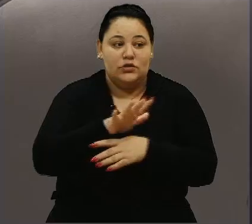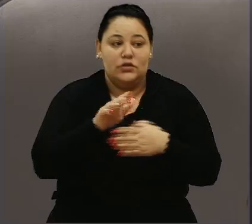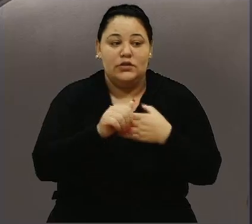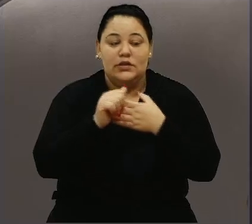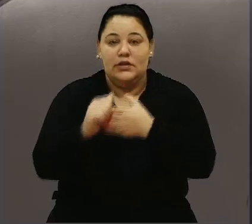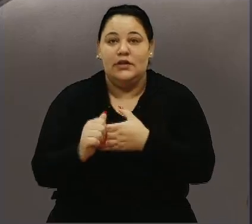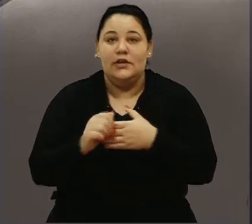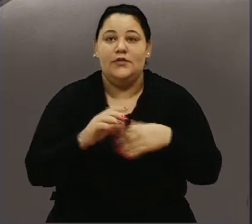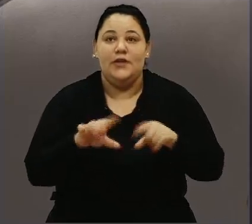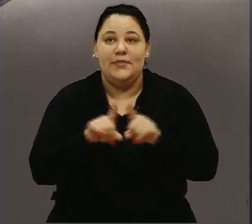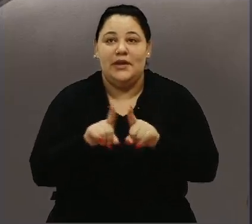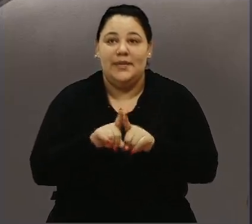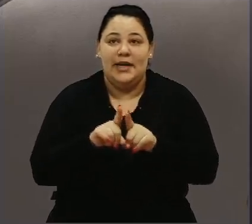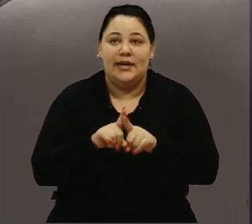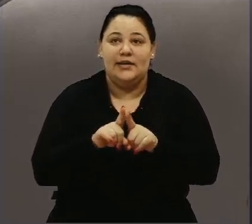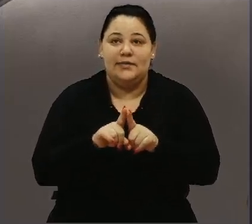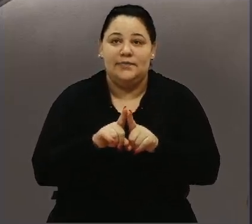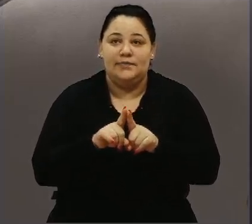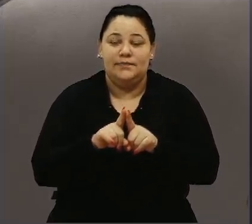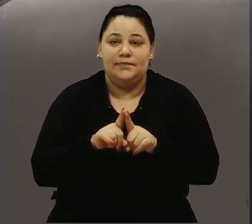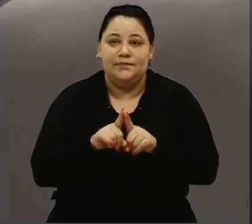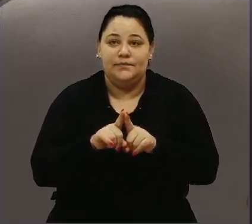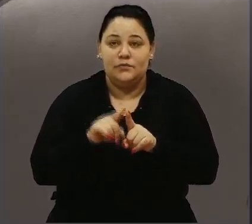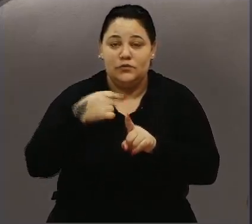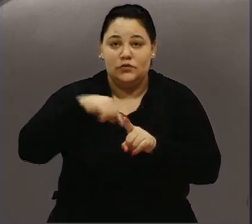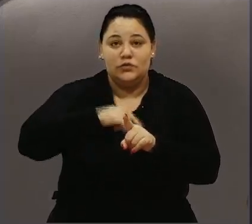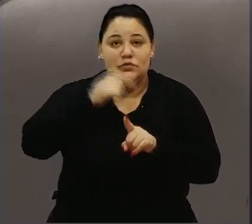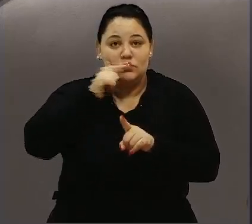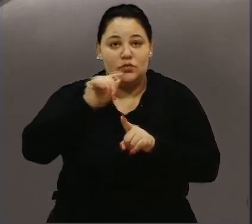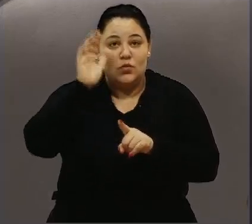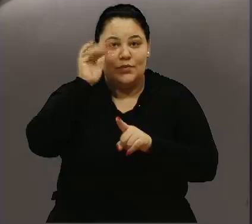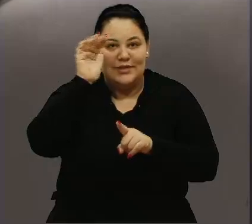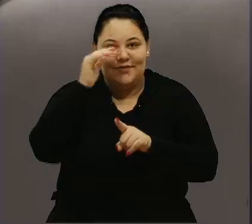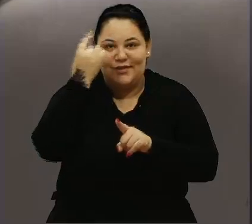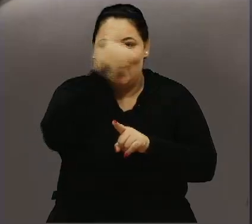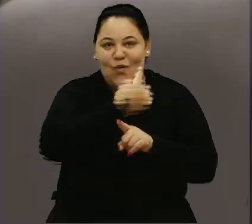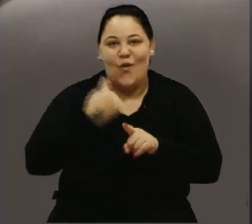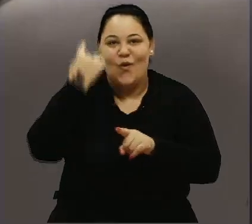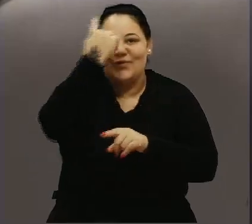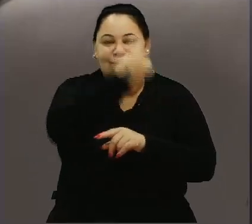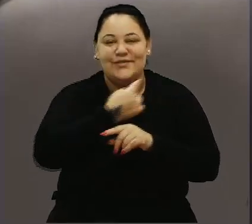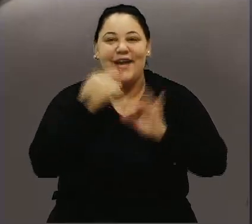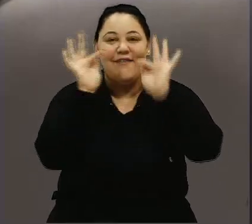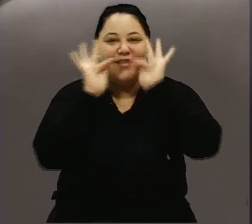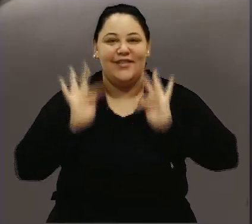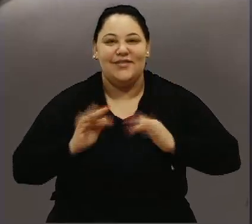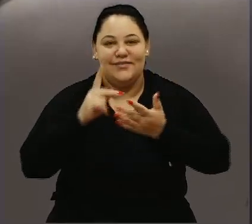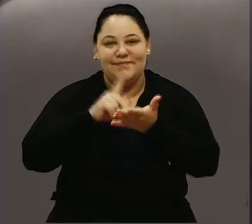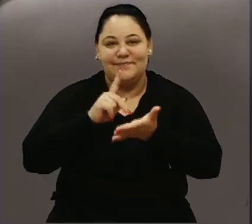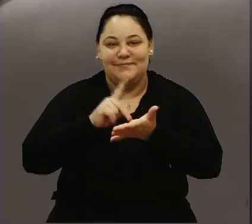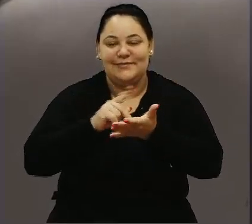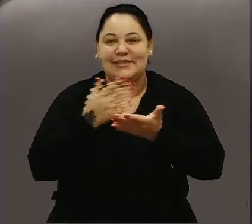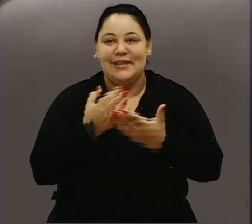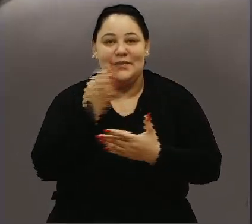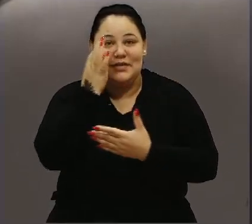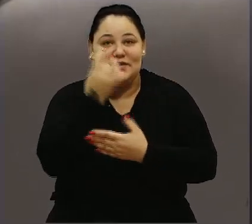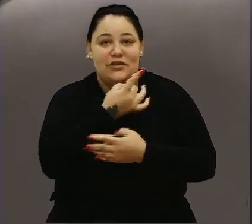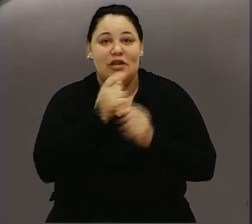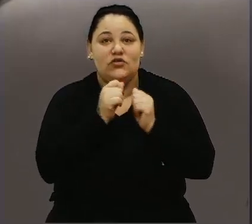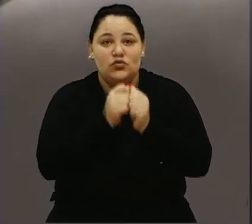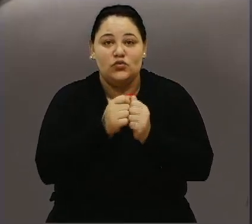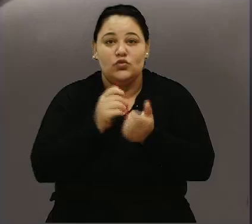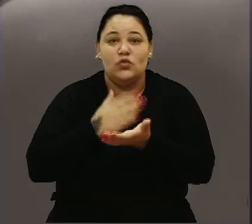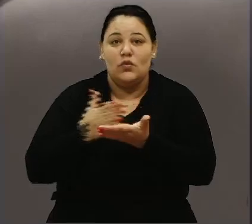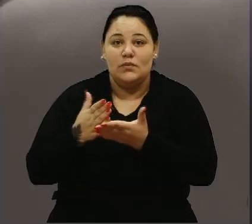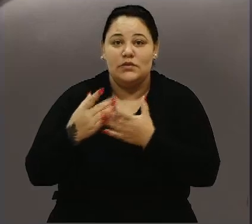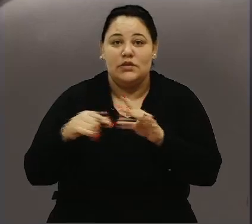importante momento, e a gente conseguia observar no seu semblante a alegria de estar lá, de ter